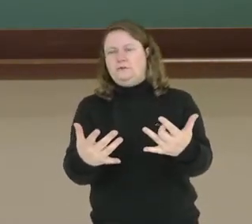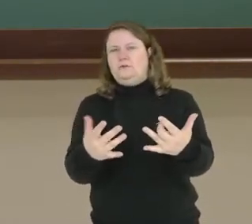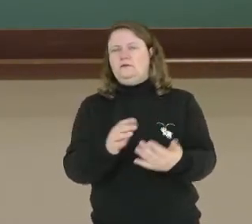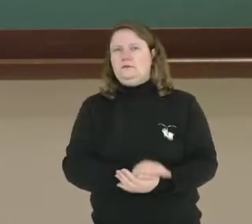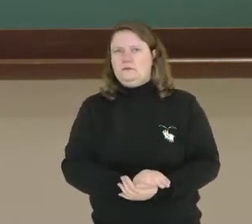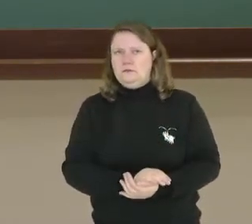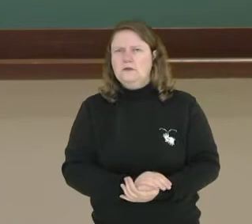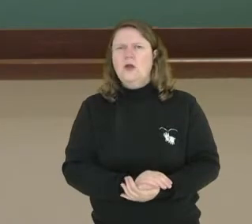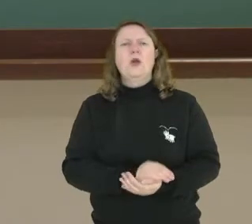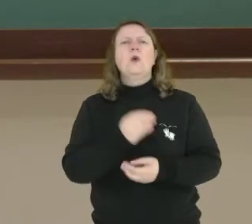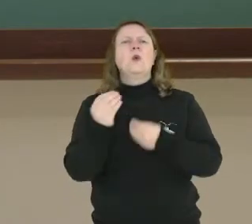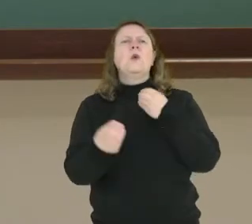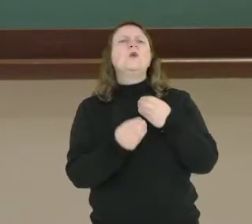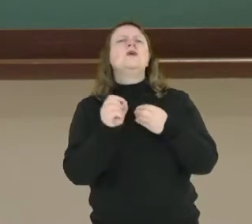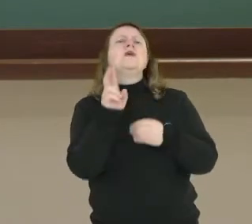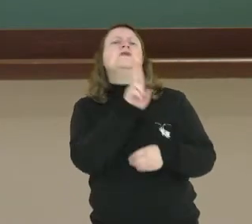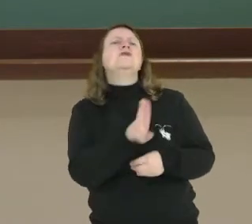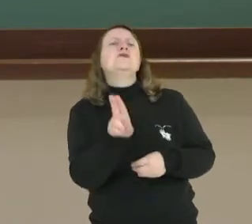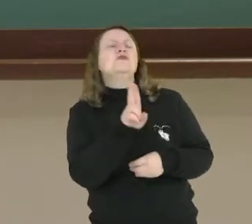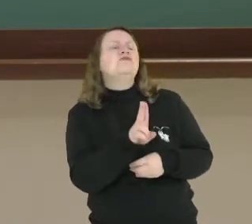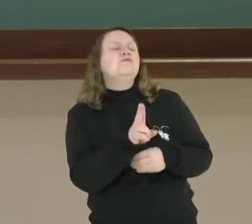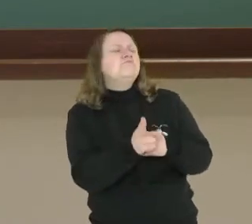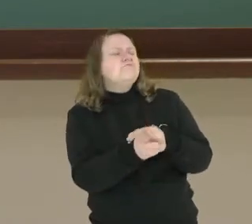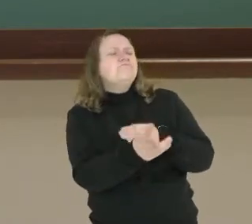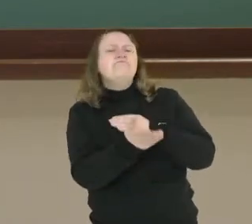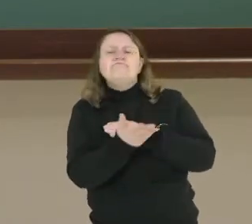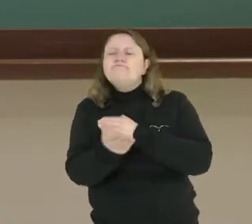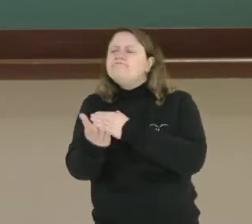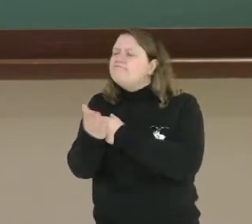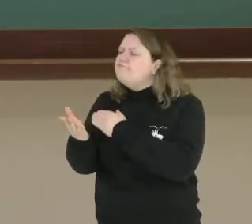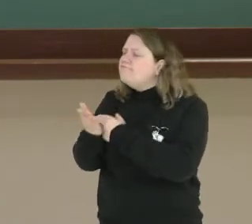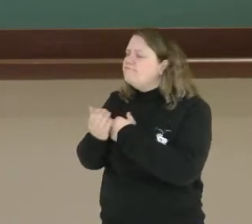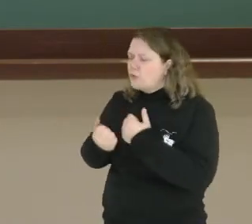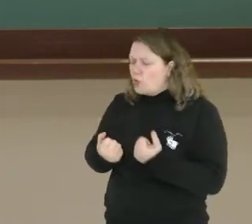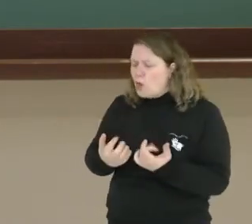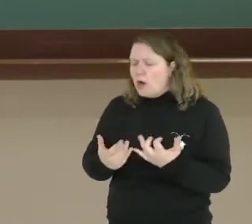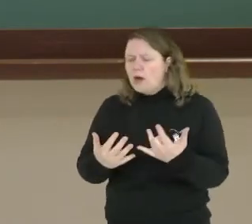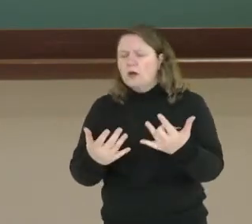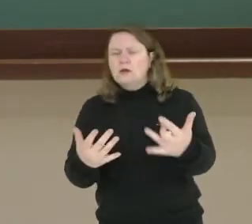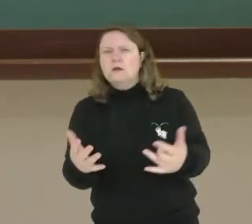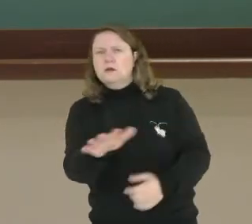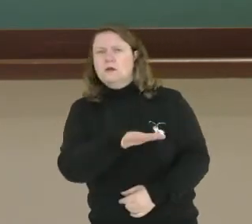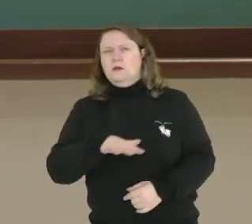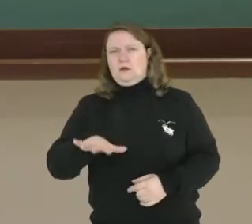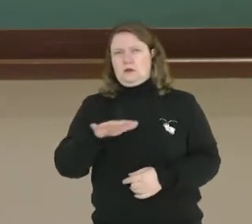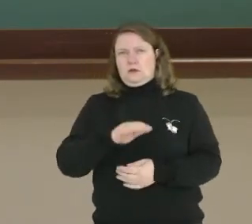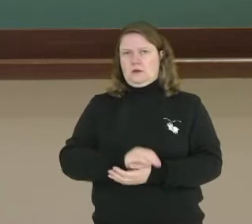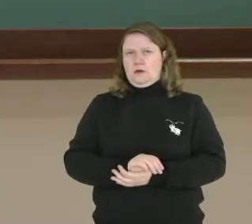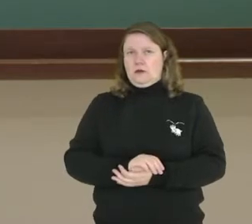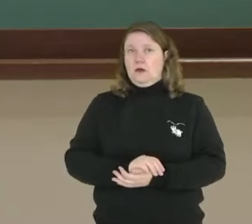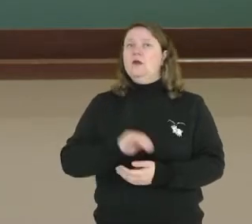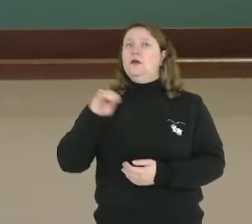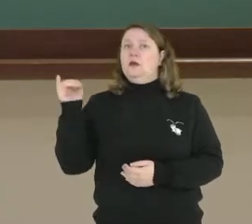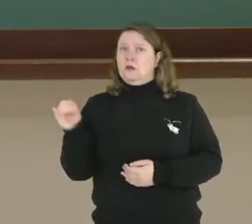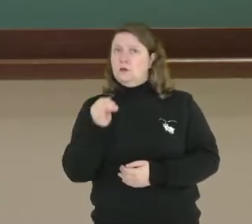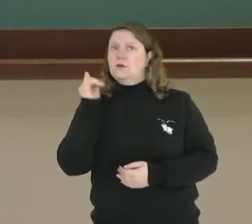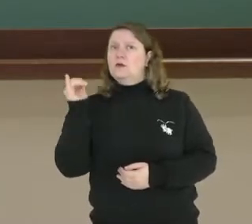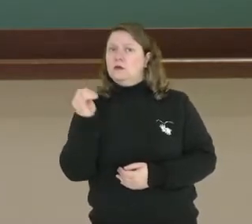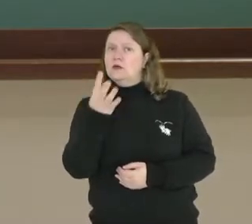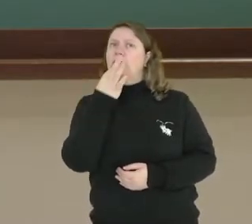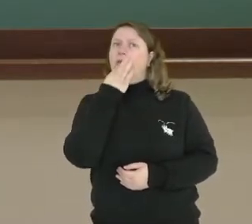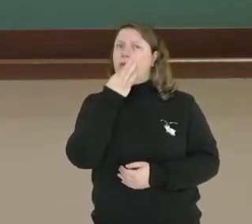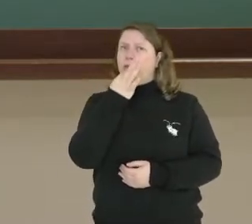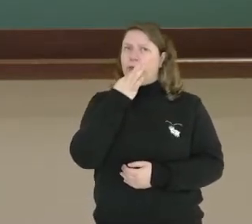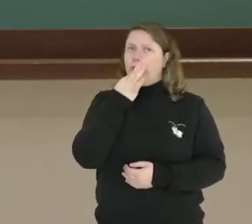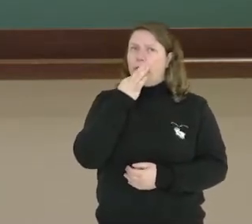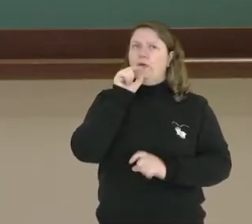vêm da vegetação, desse meio natural, que são utilizados pela sociedade. Então é importantíssimo a gente conhecer